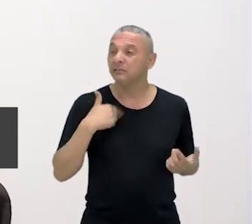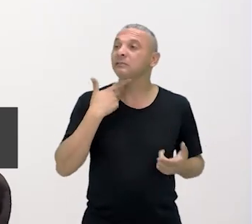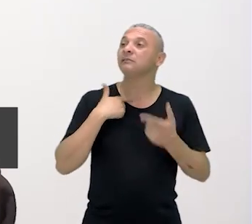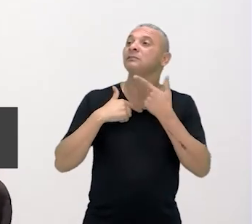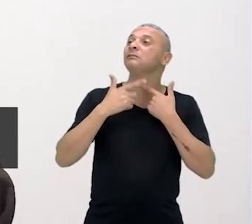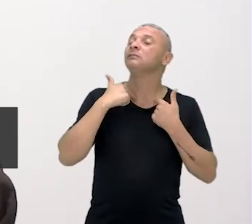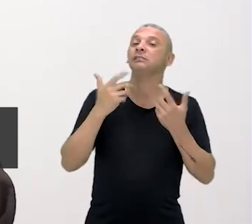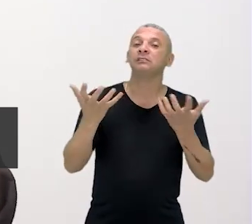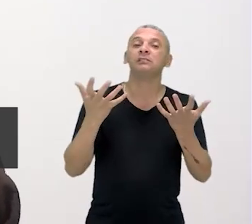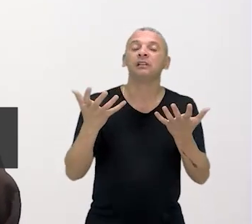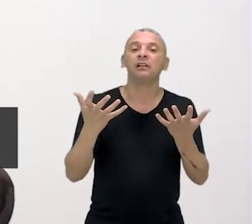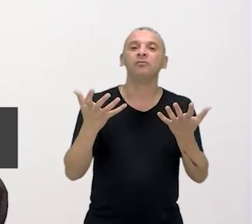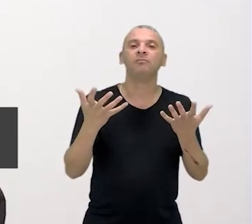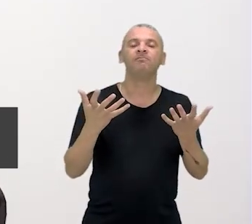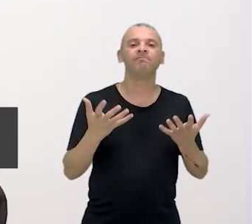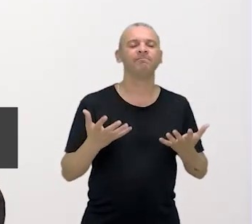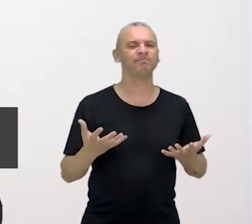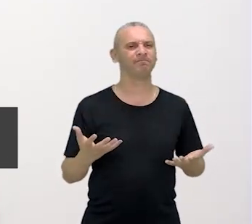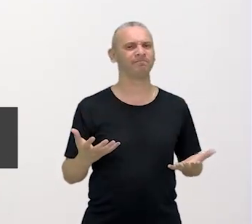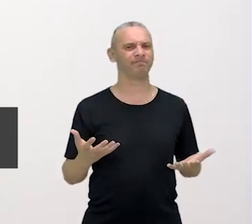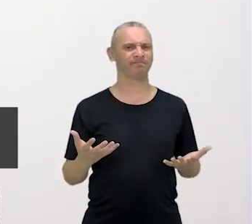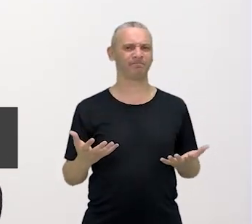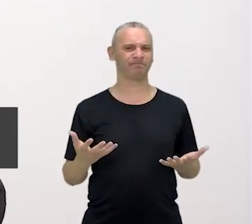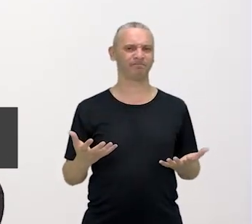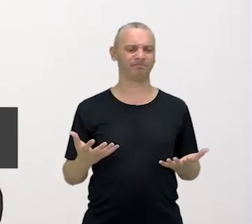quero porque quero.